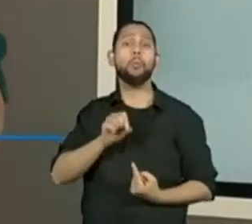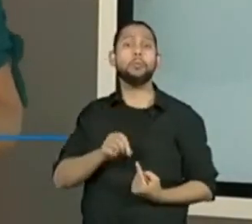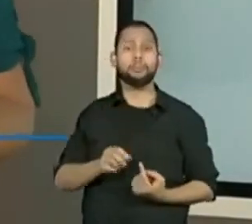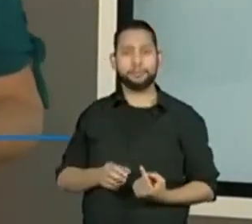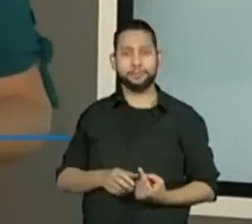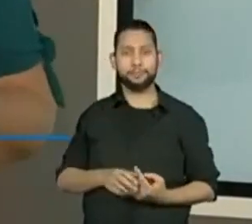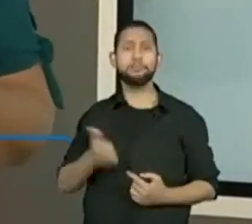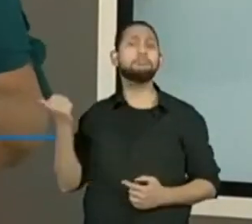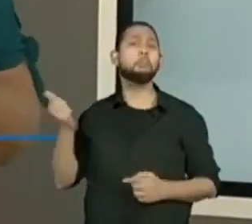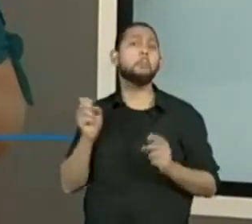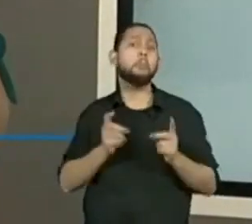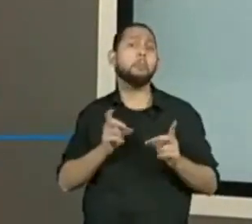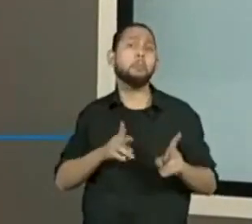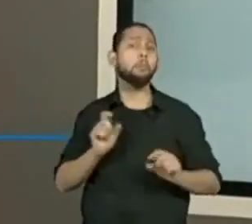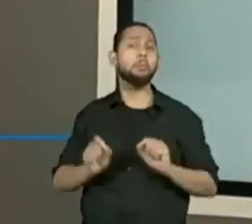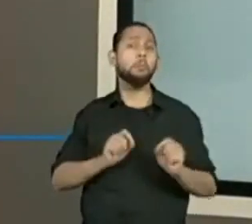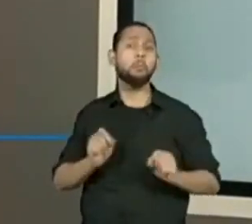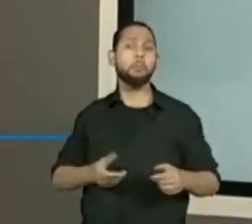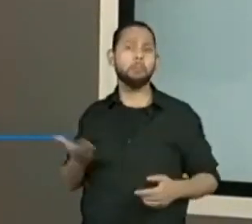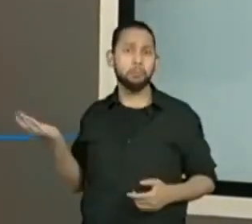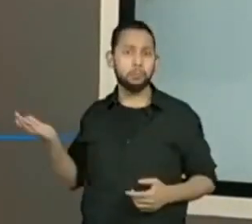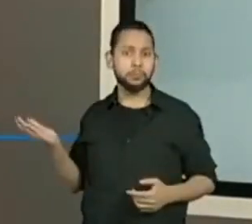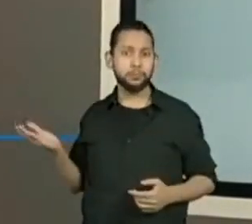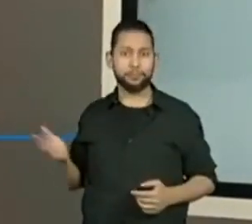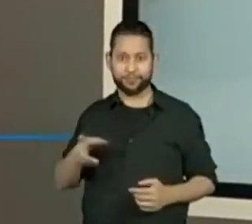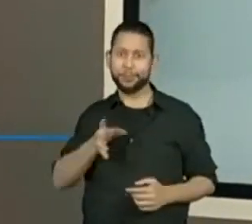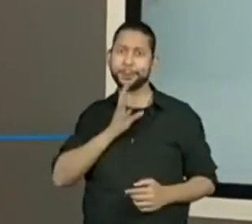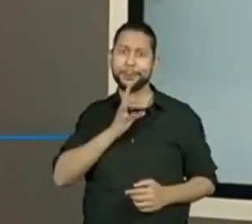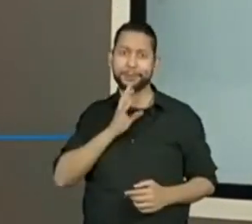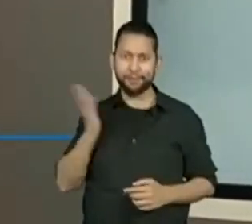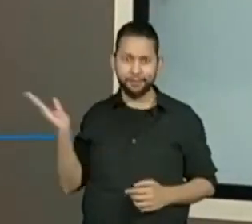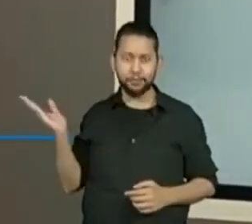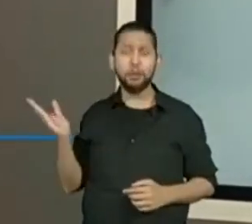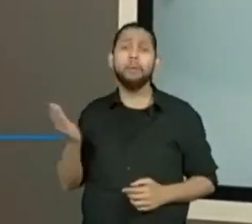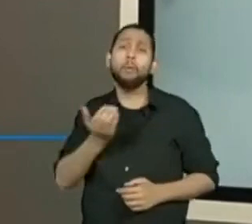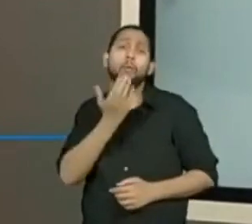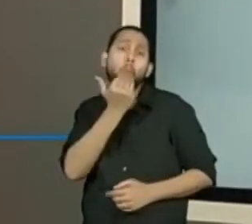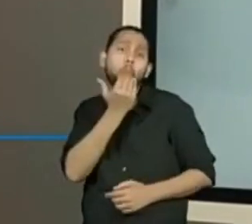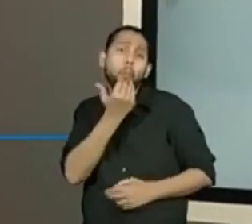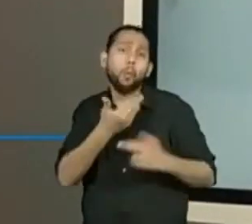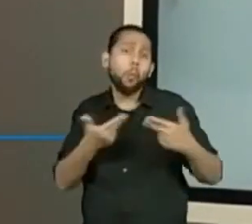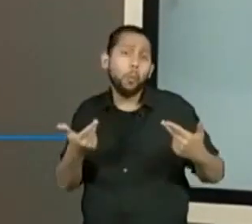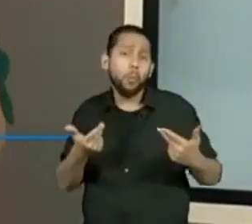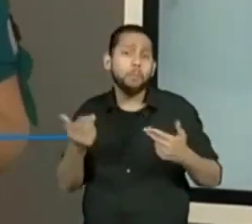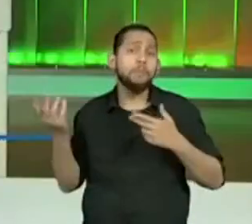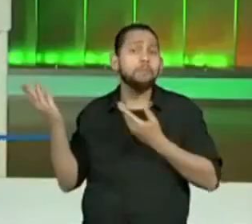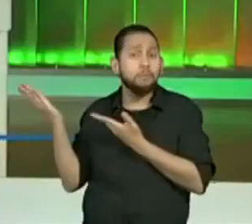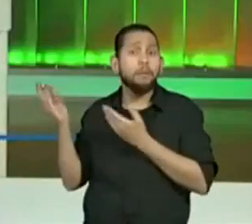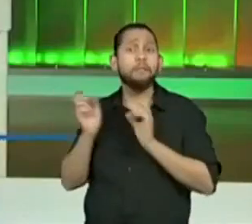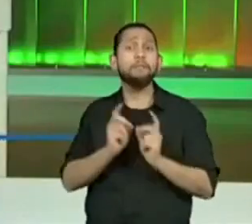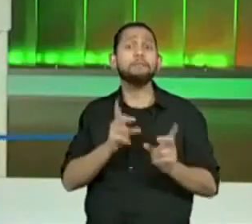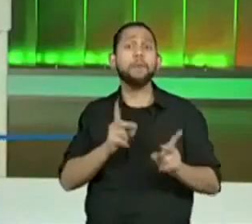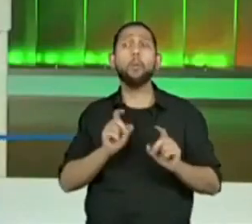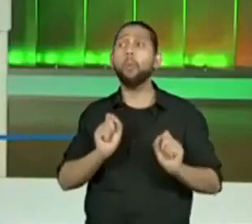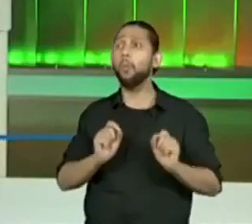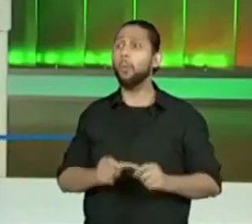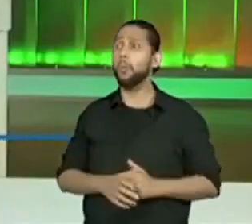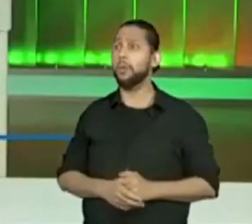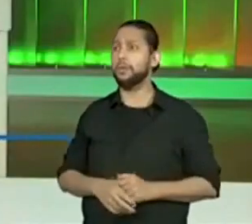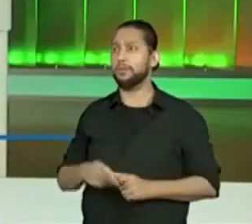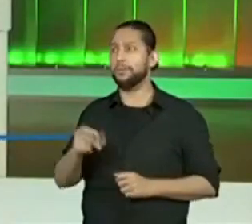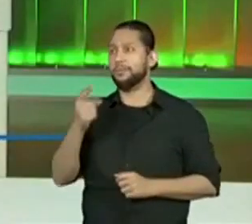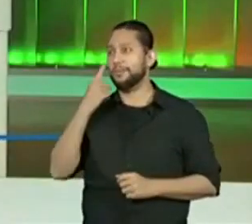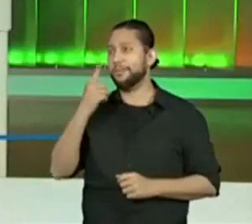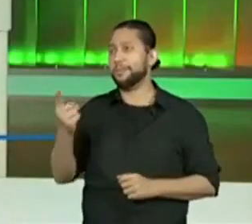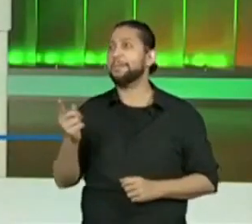Escreva um oi para mim Que tipos de alimentos são vendidos em uma Quitanda e vamos dar uma olhadinha